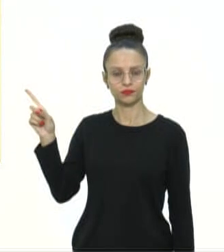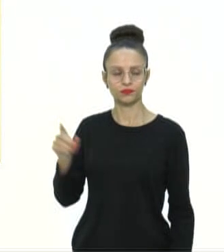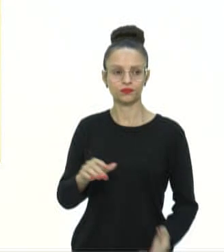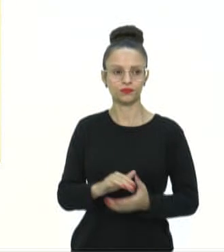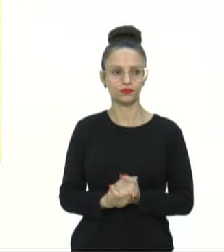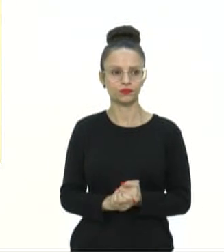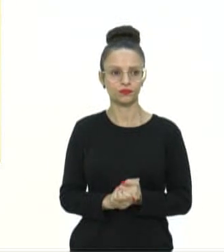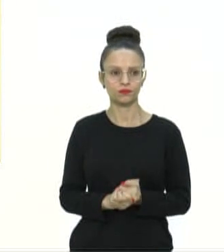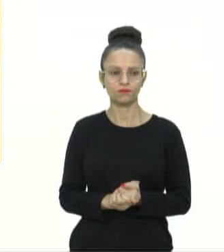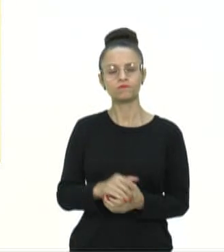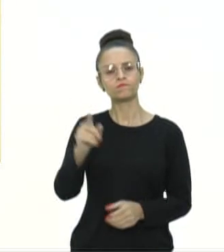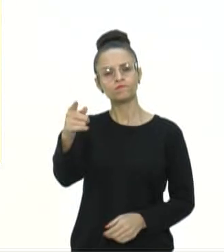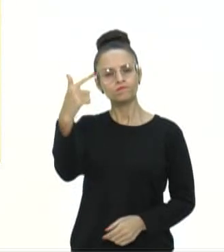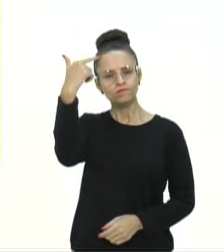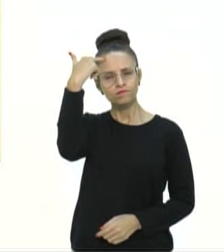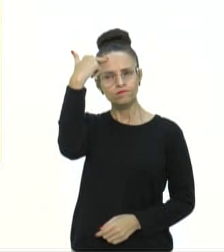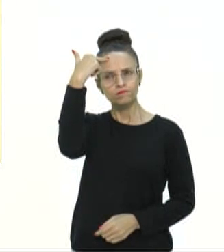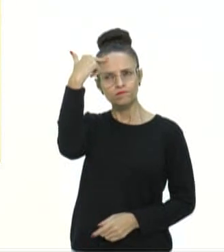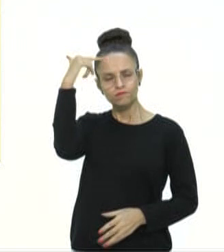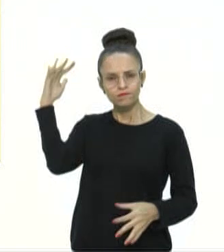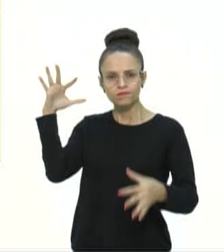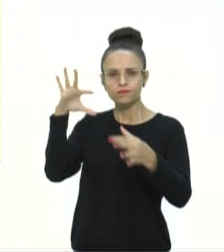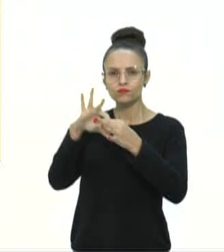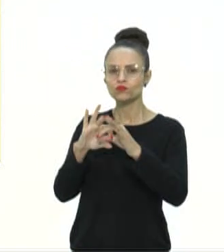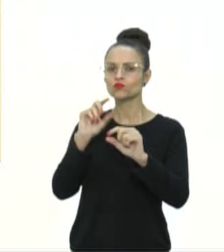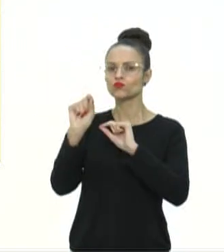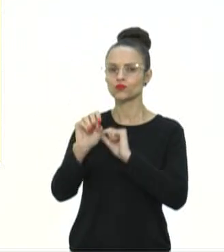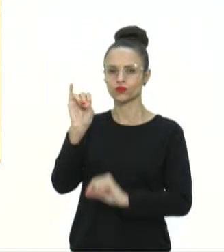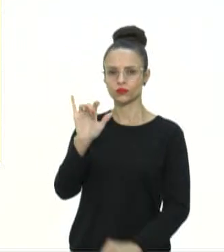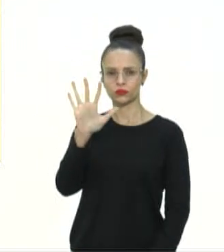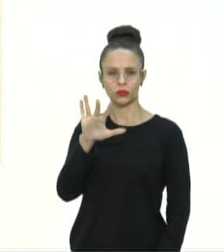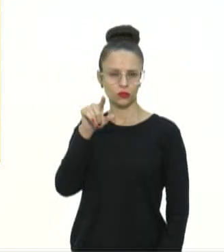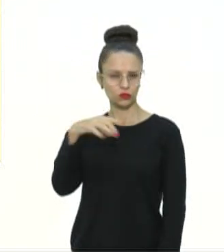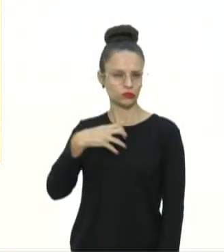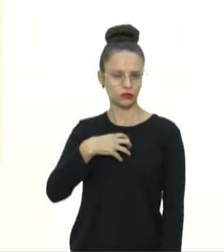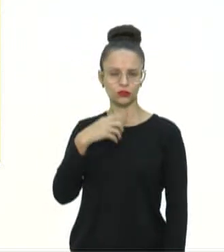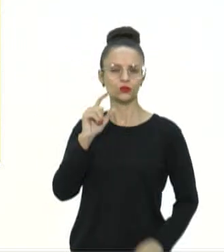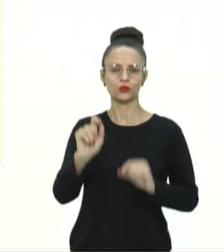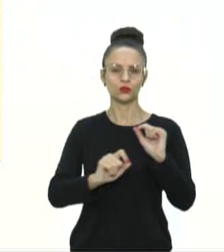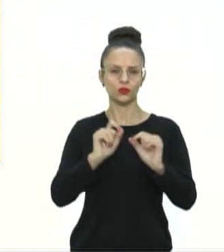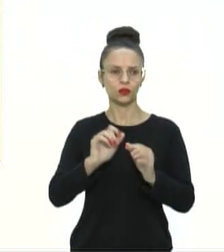podem pensar que essa imagem transmite a vocês?